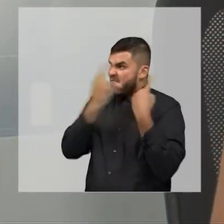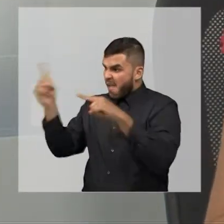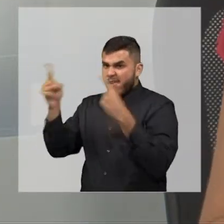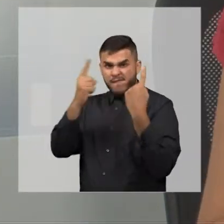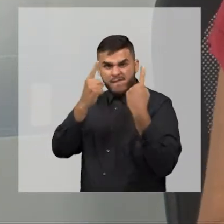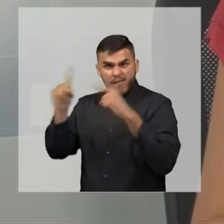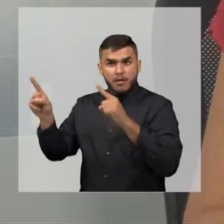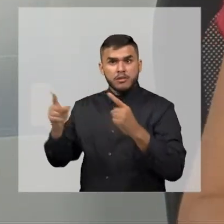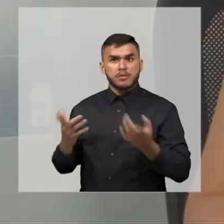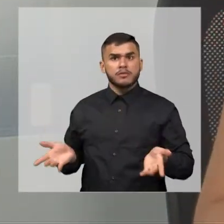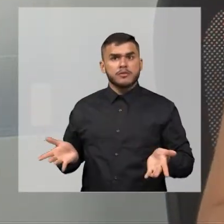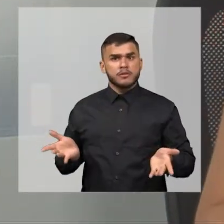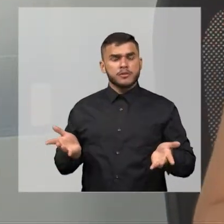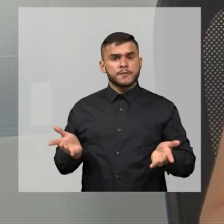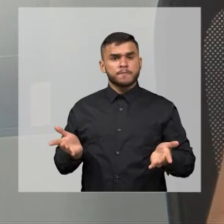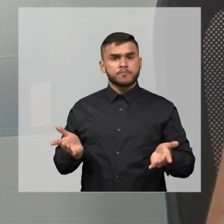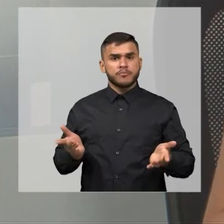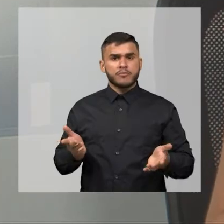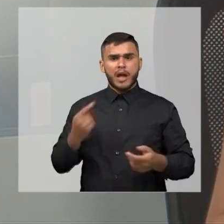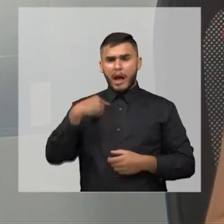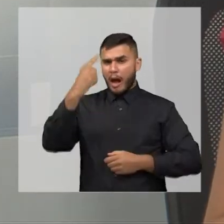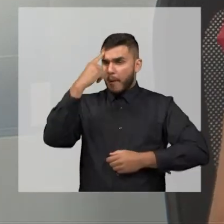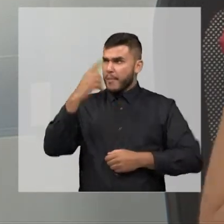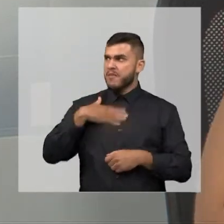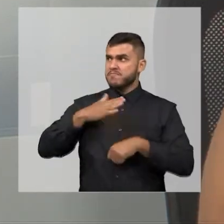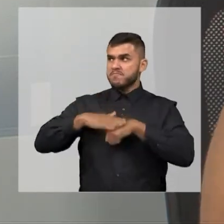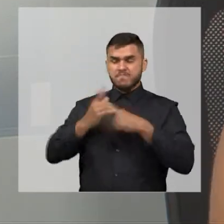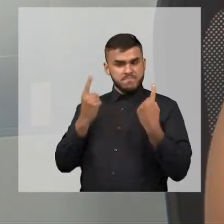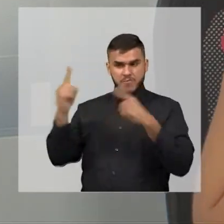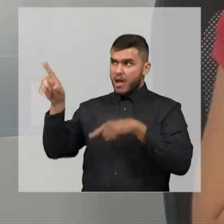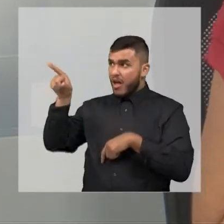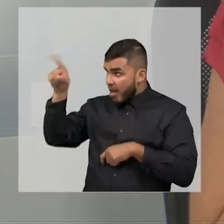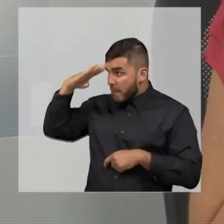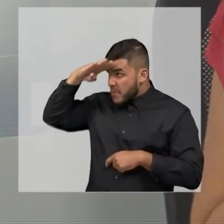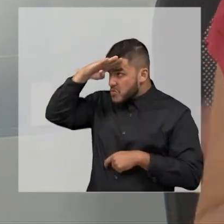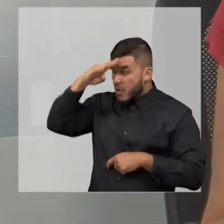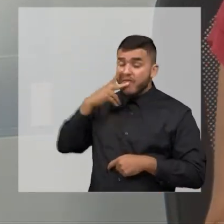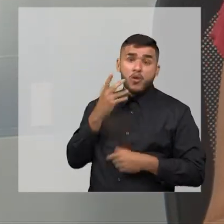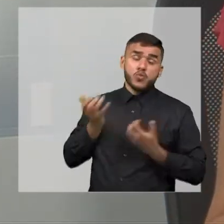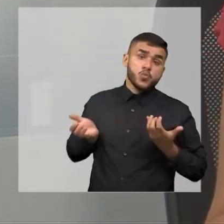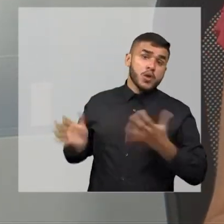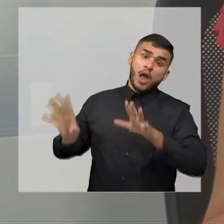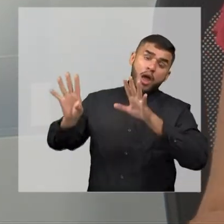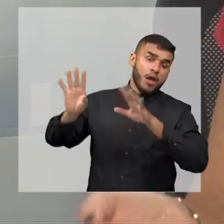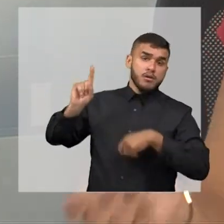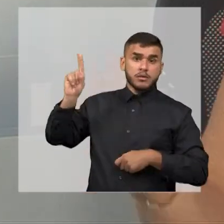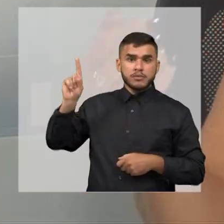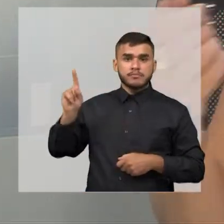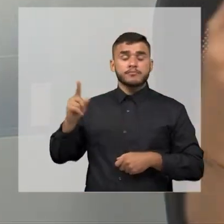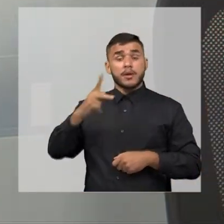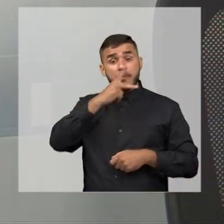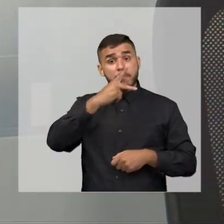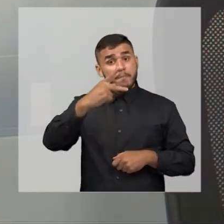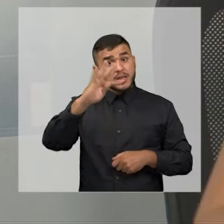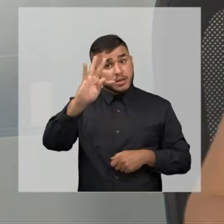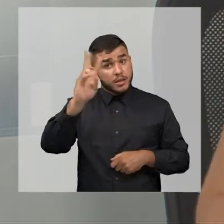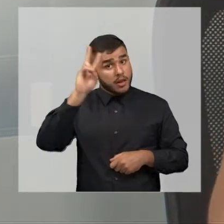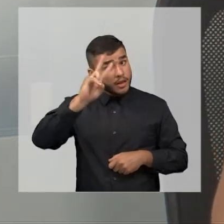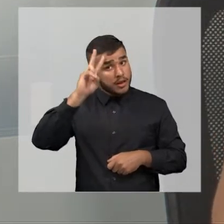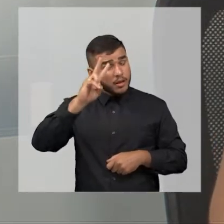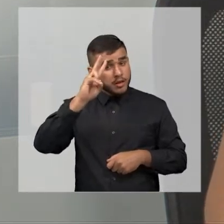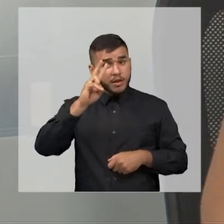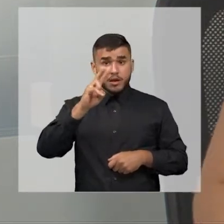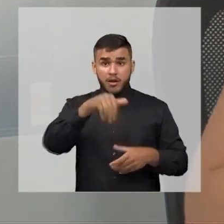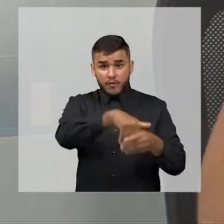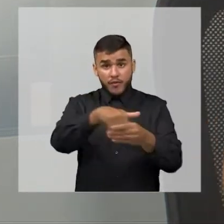ser uma oposição que tudo que vem do governo, eu sou oposição, eu voto contra. Não pode ser assim. E foi assim, o PT votou contra o Plano